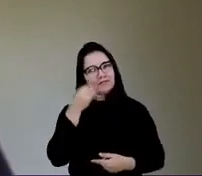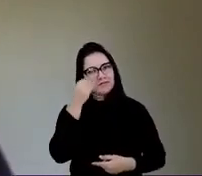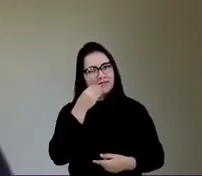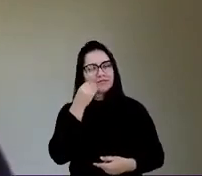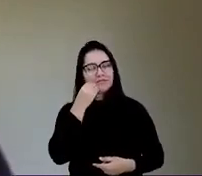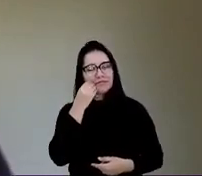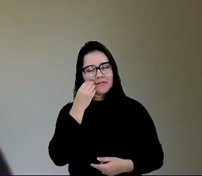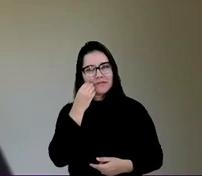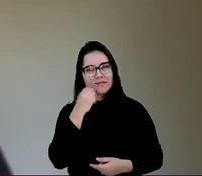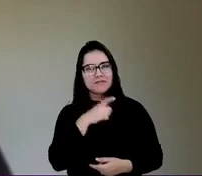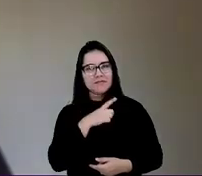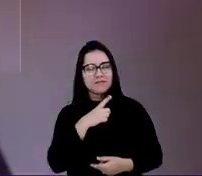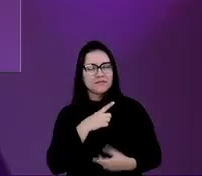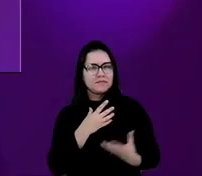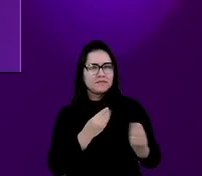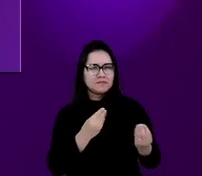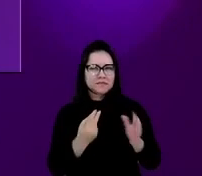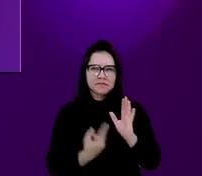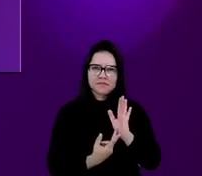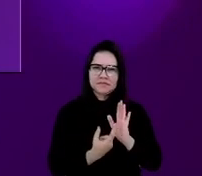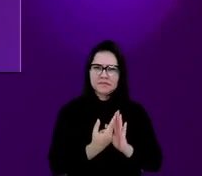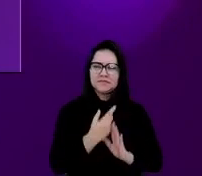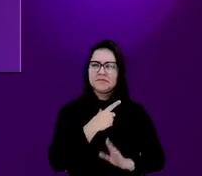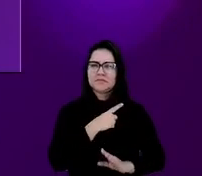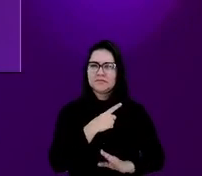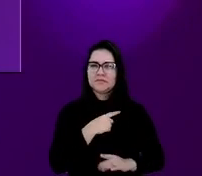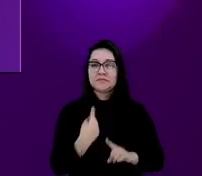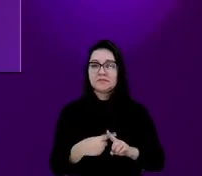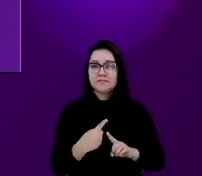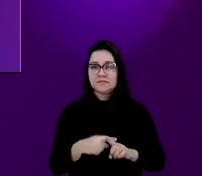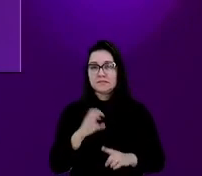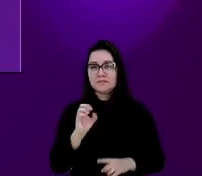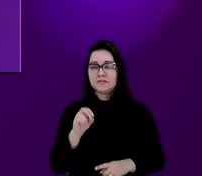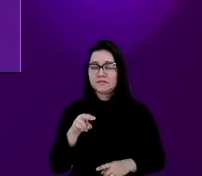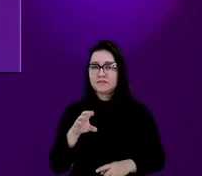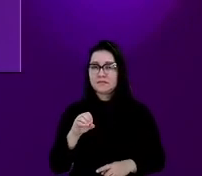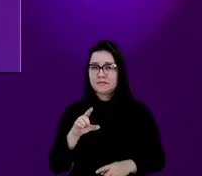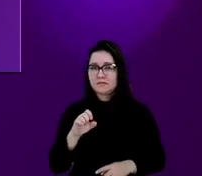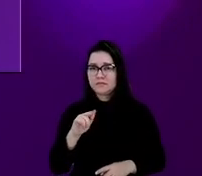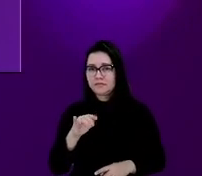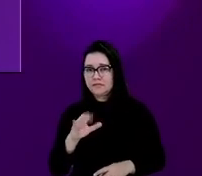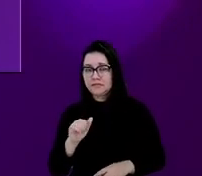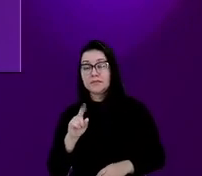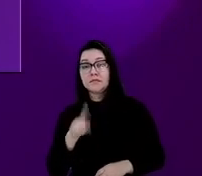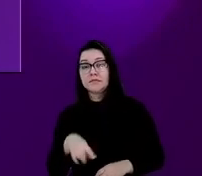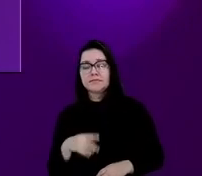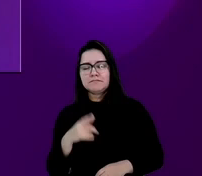muito grande em cirurgia oncológica, né? Porque a cirurgia oncológica ela é muito interessante, porque a gente tem